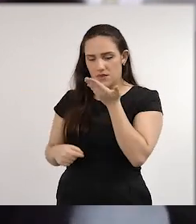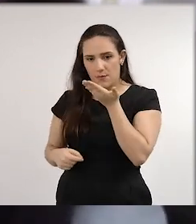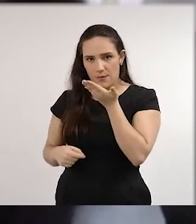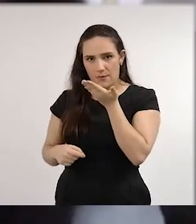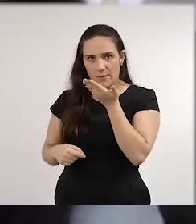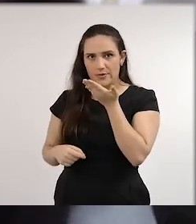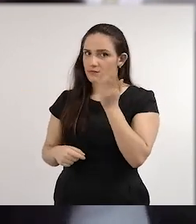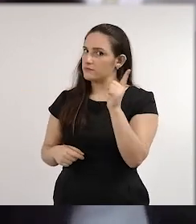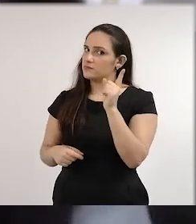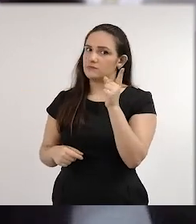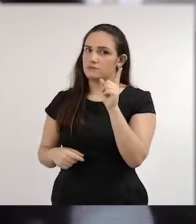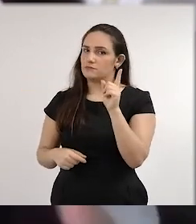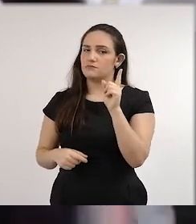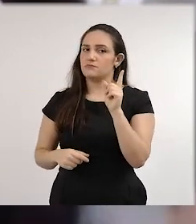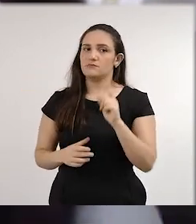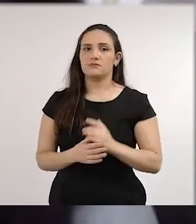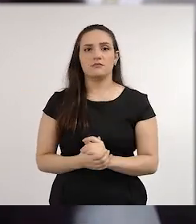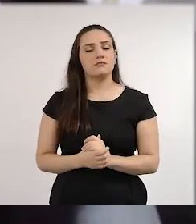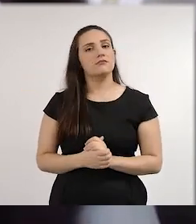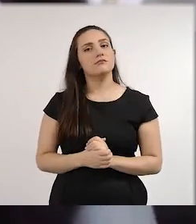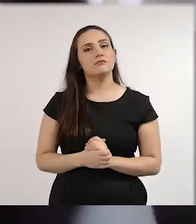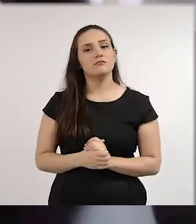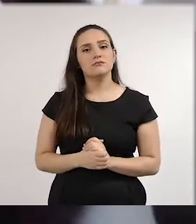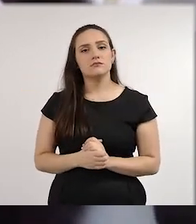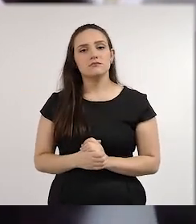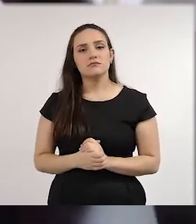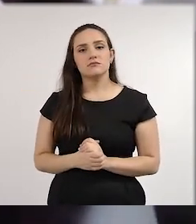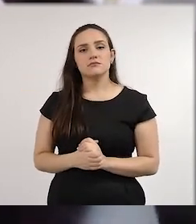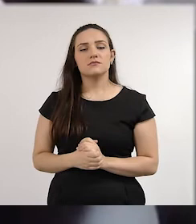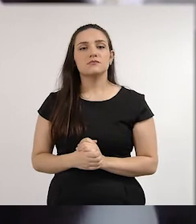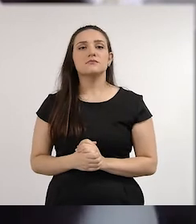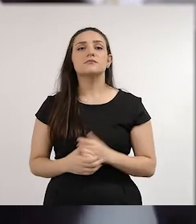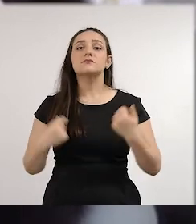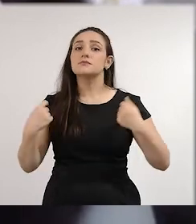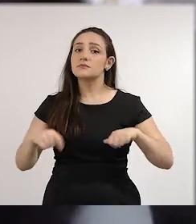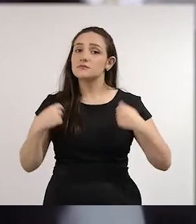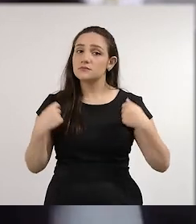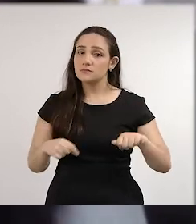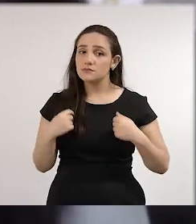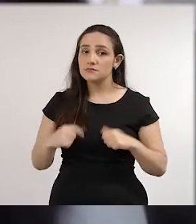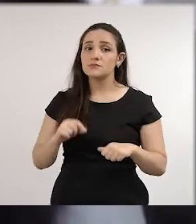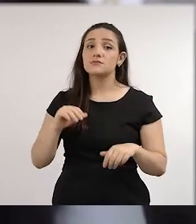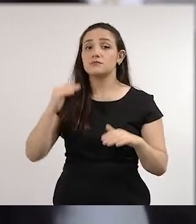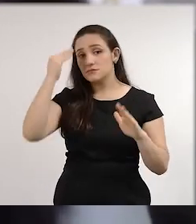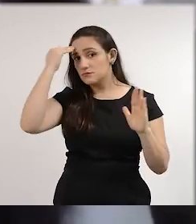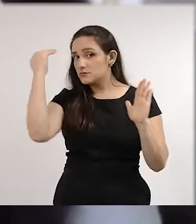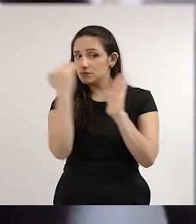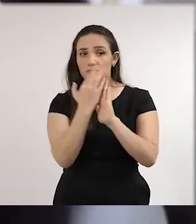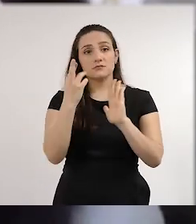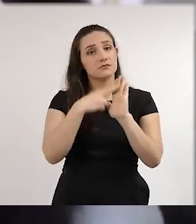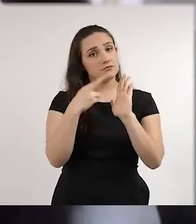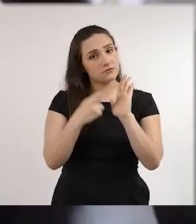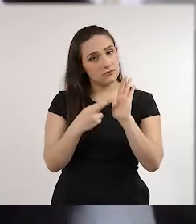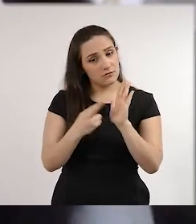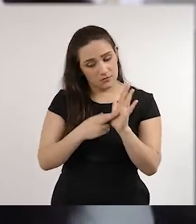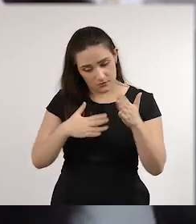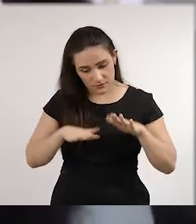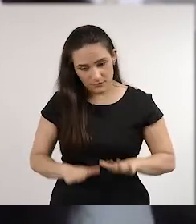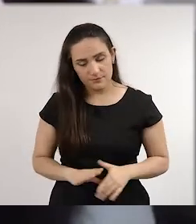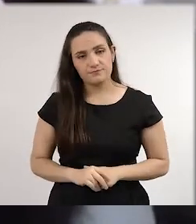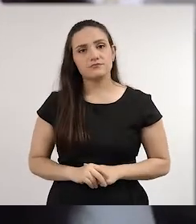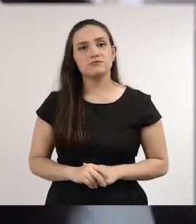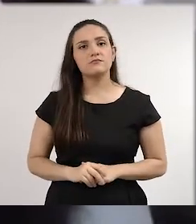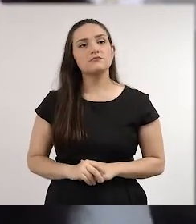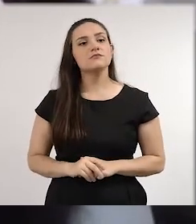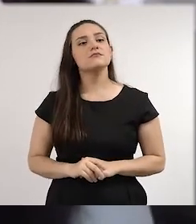para a gestante faça o máximo de recomendação de restrição. Já entrou em